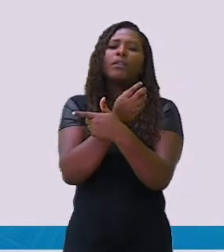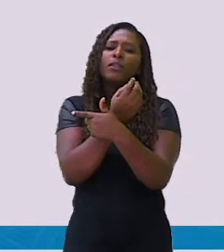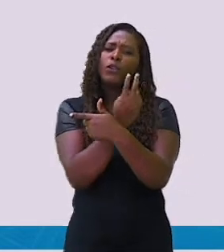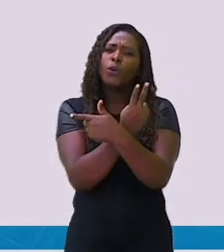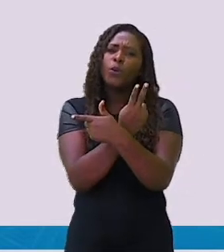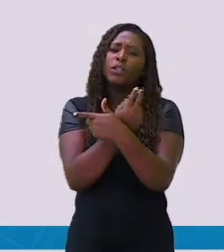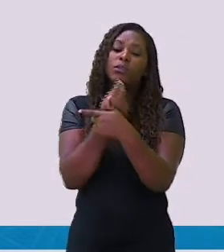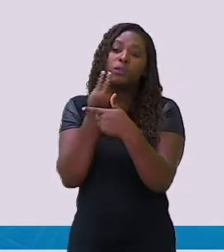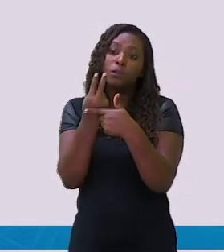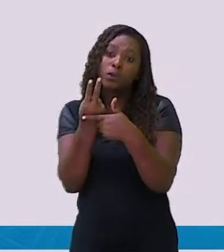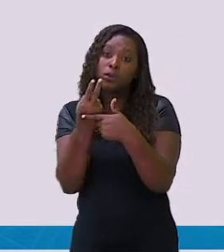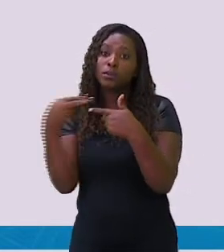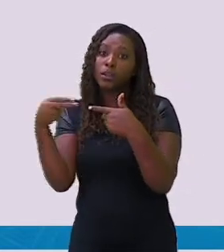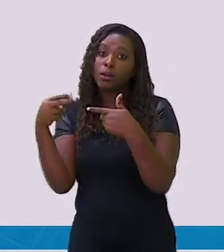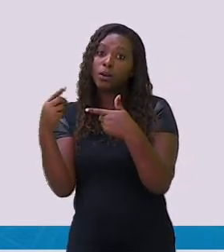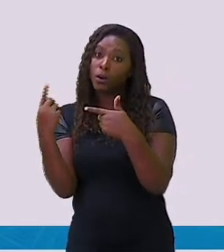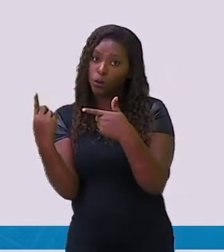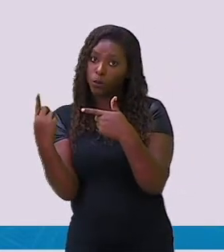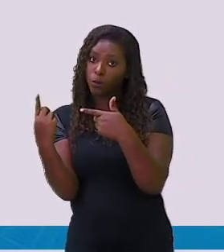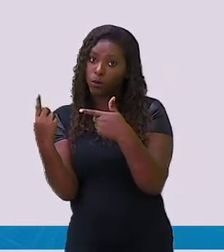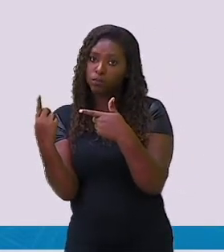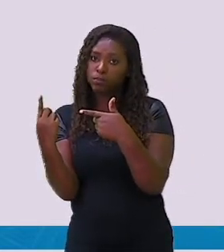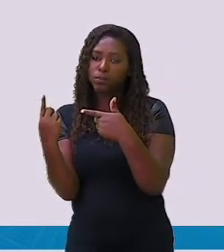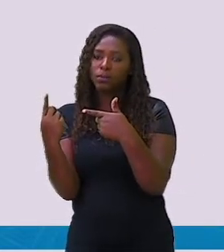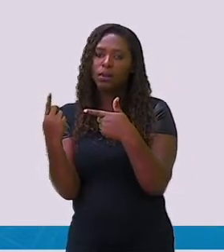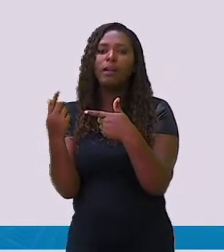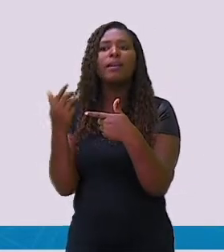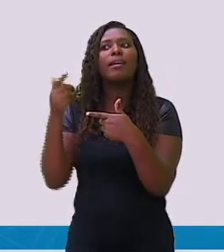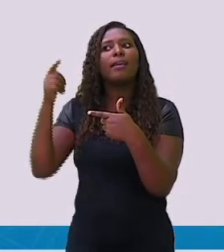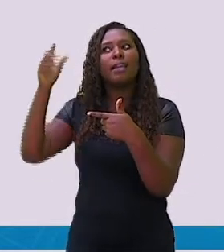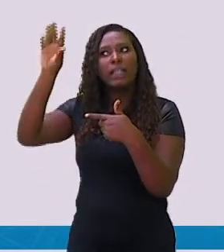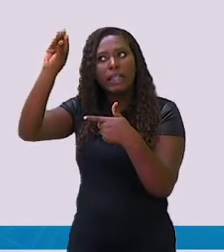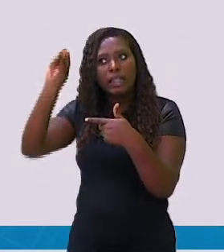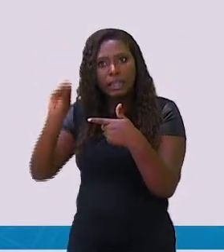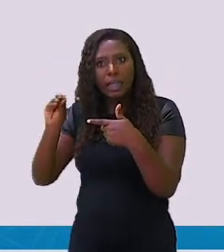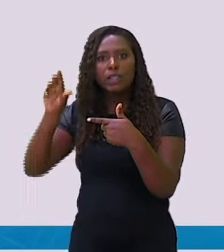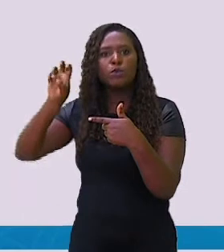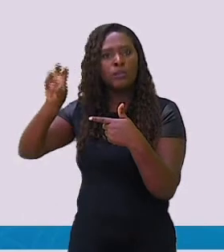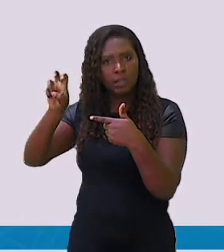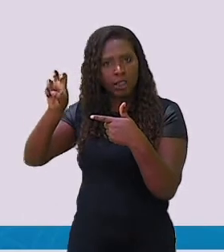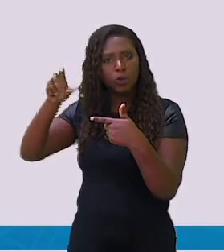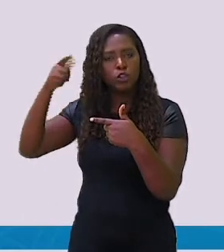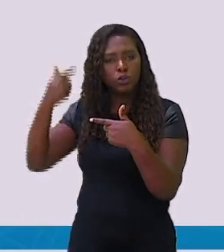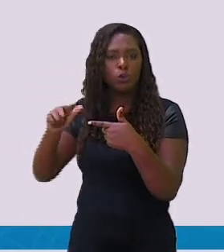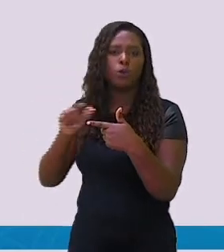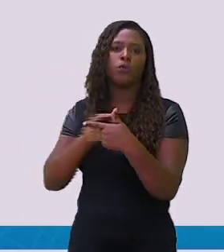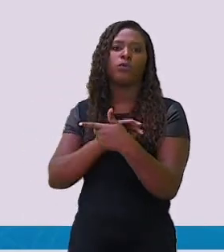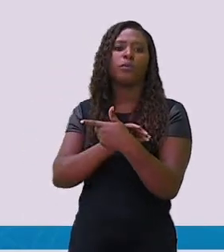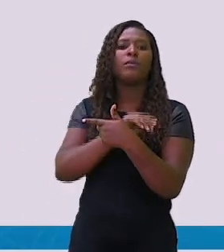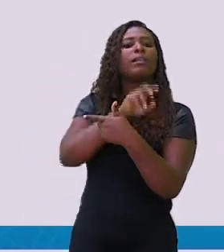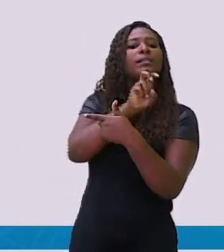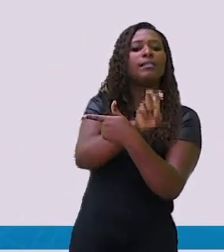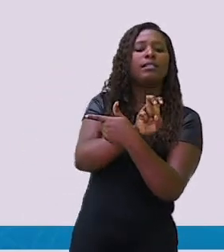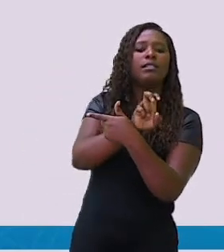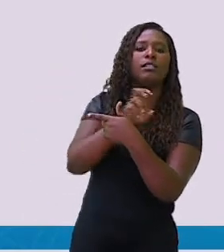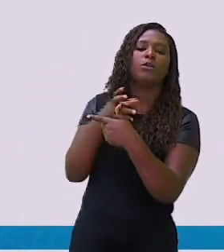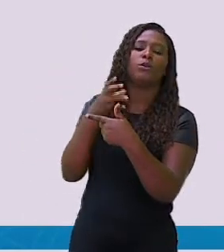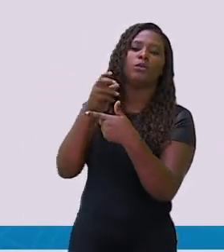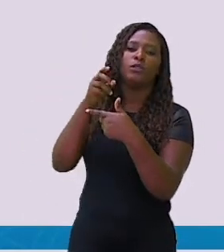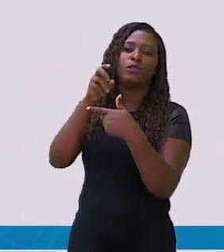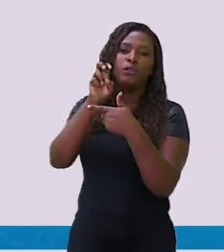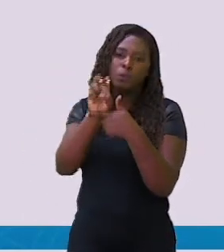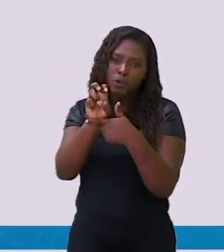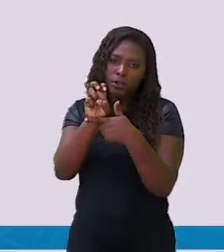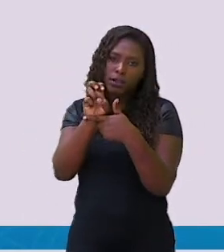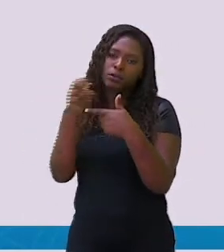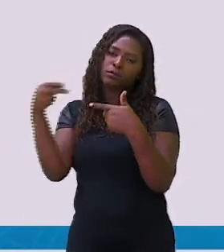/ 2 = 1 e vou repetir 5 de 5 vai dividir por 5